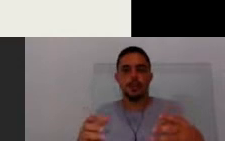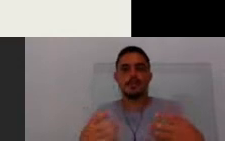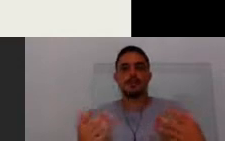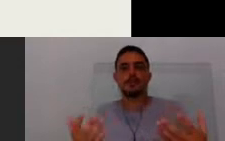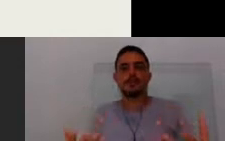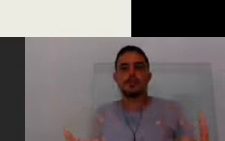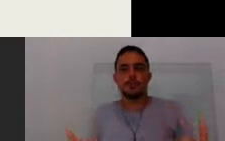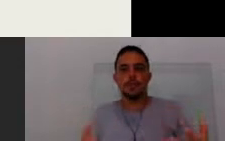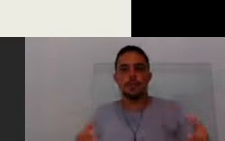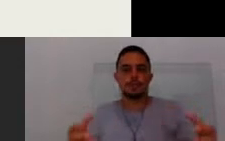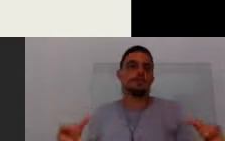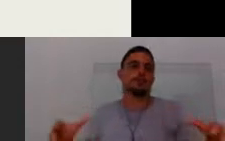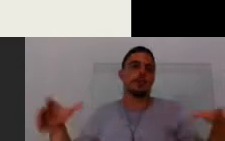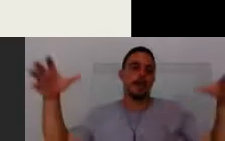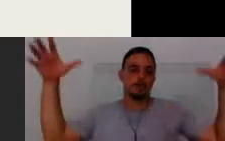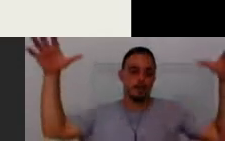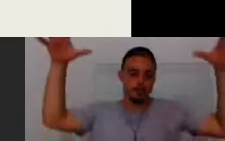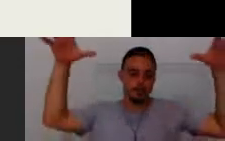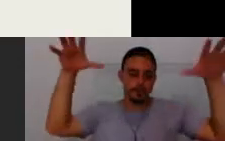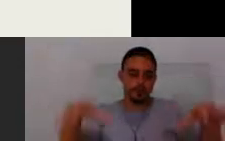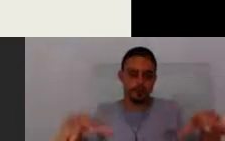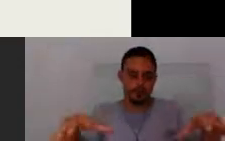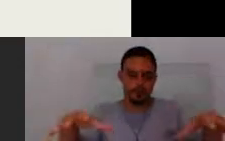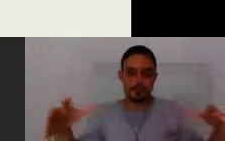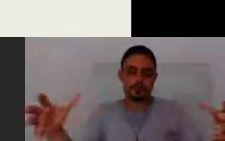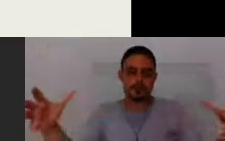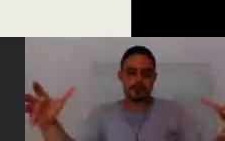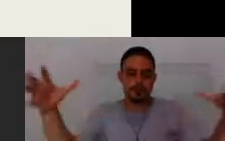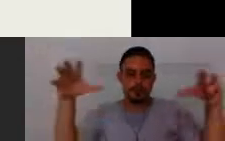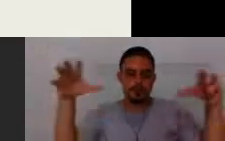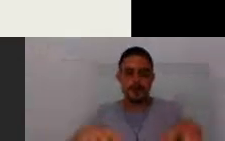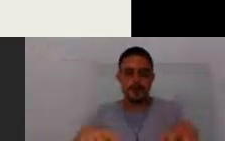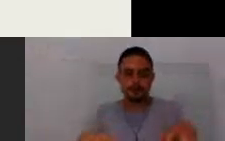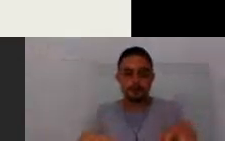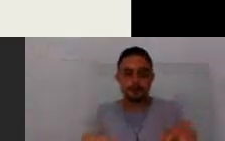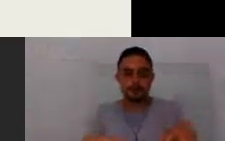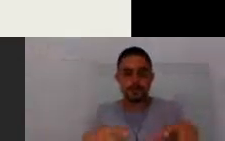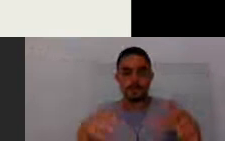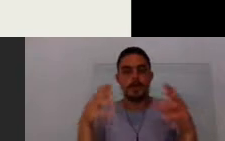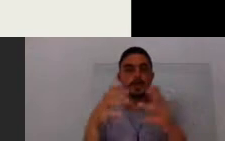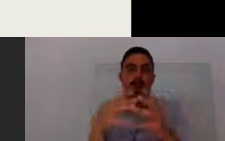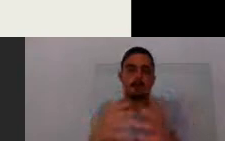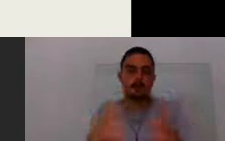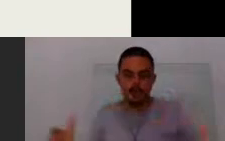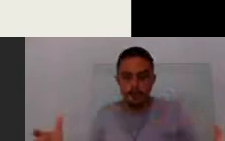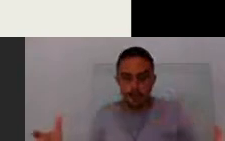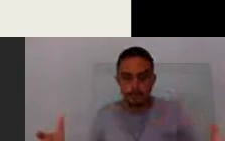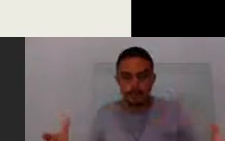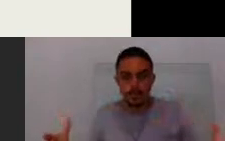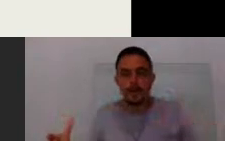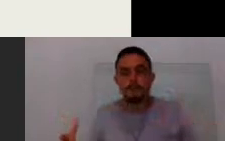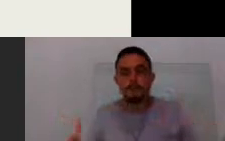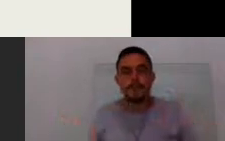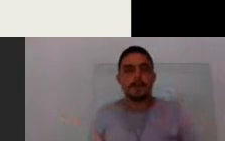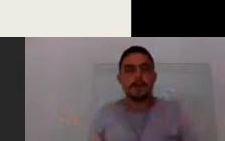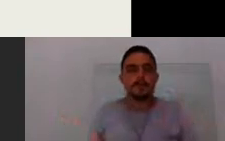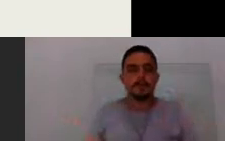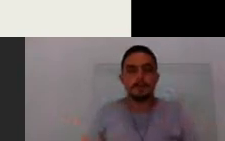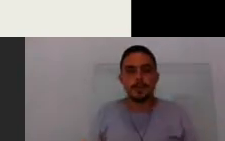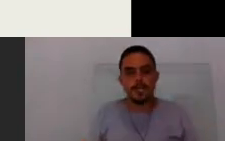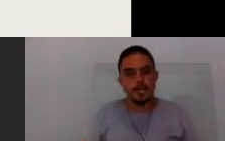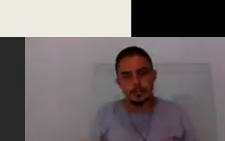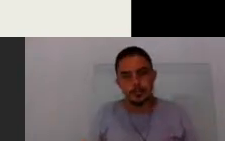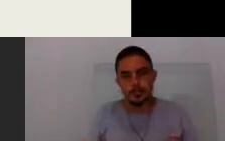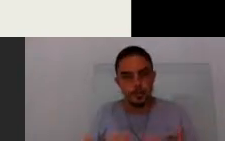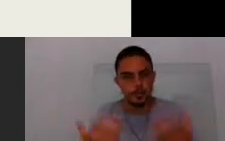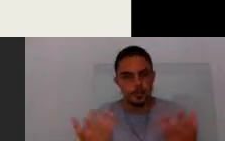a gente fala sobre redistribuir, quer dizer o quê? A água infiltrou, ou ela chegou na camada superficial e ela vai ter que ir para algum lugar, tá?